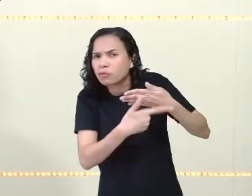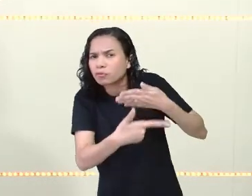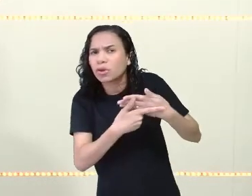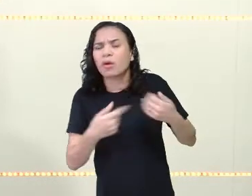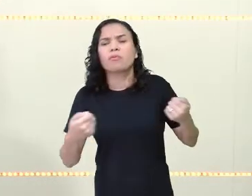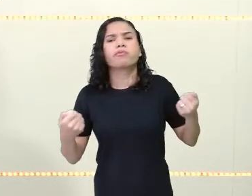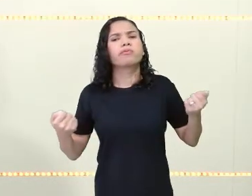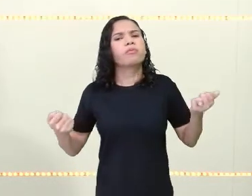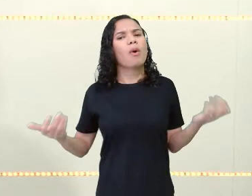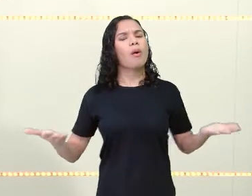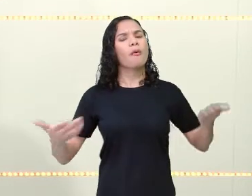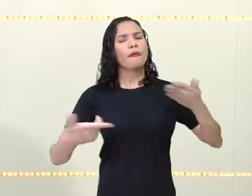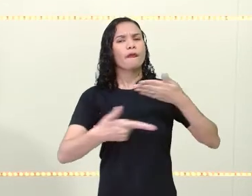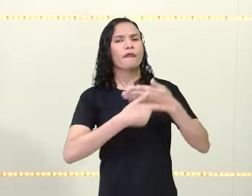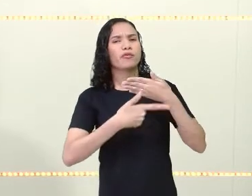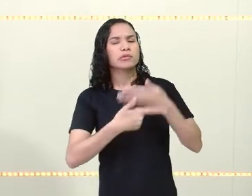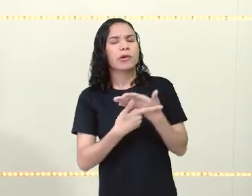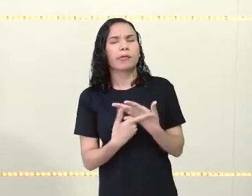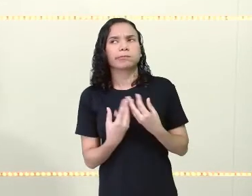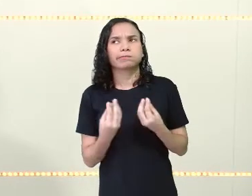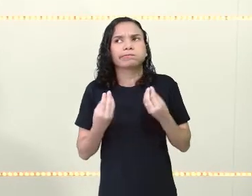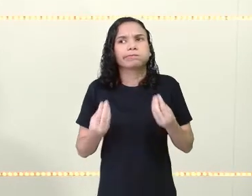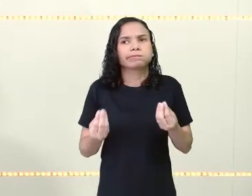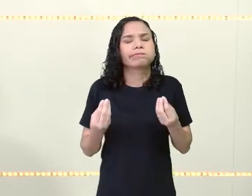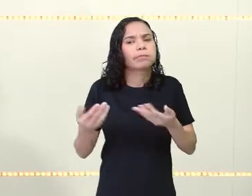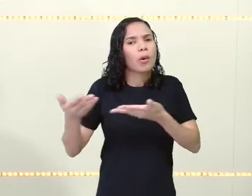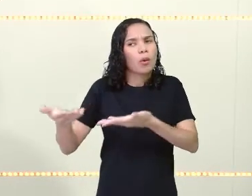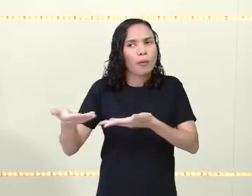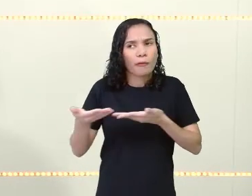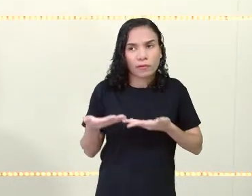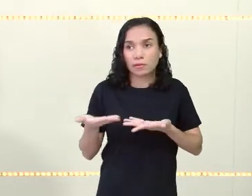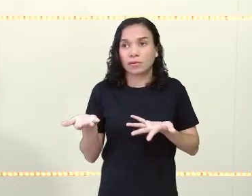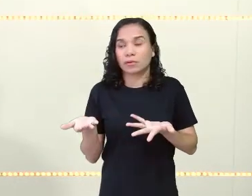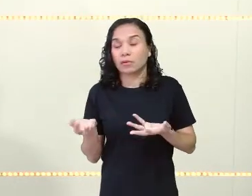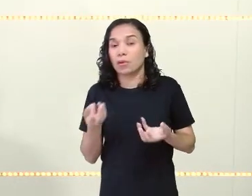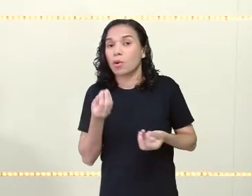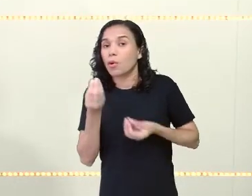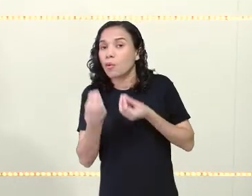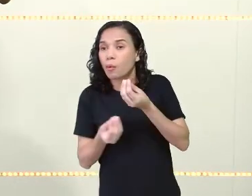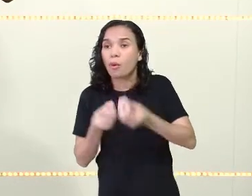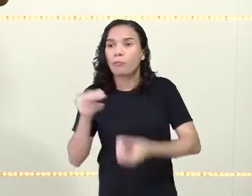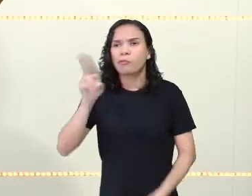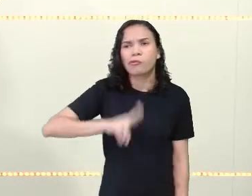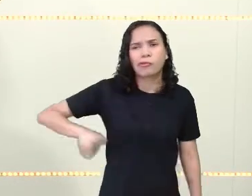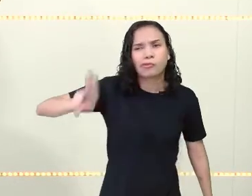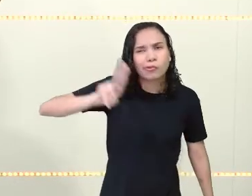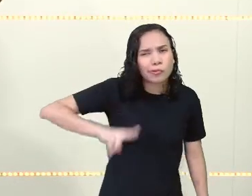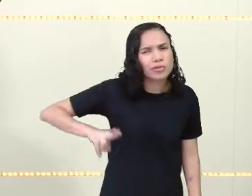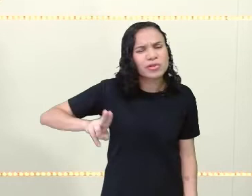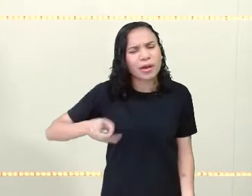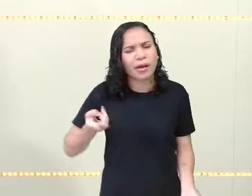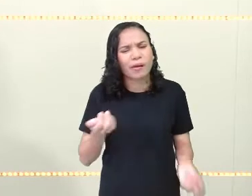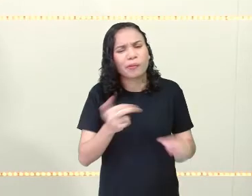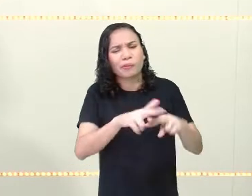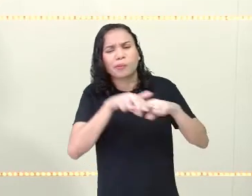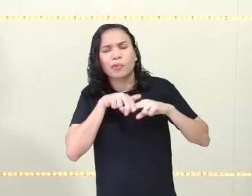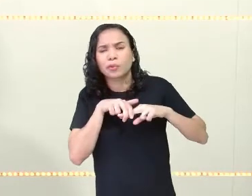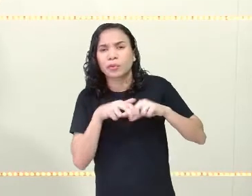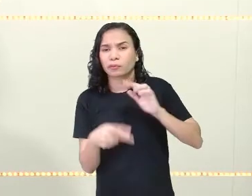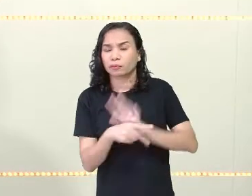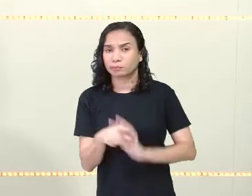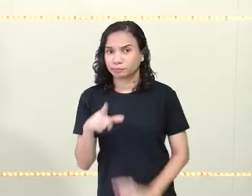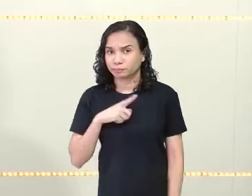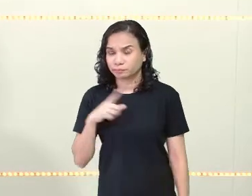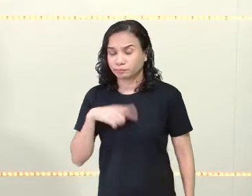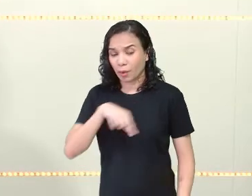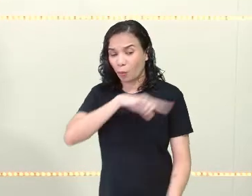aí, o convite, ele serve para quê? Onde é que eu uso um convite? Para que eu uso um convite? Tá?